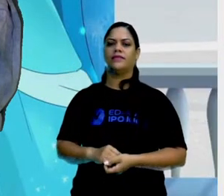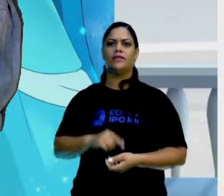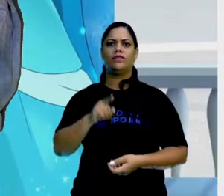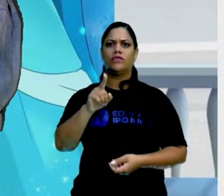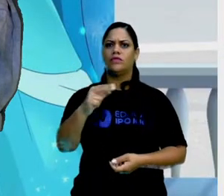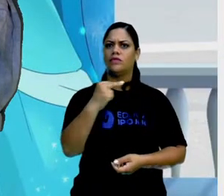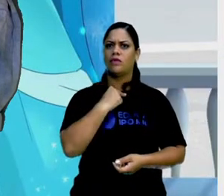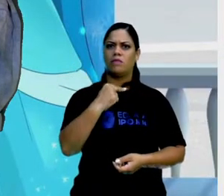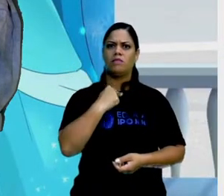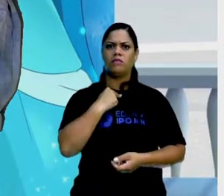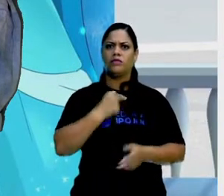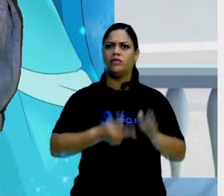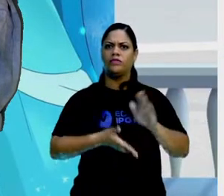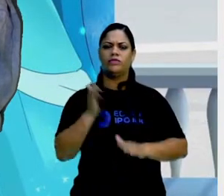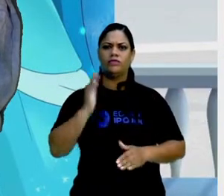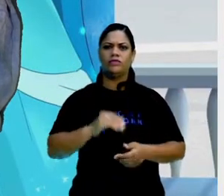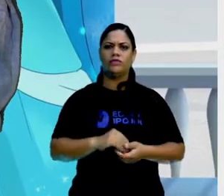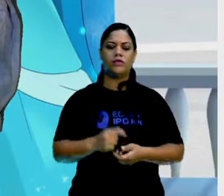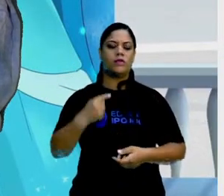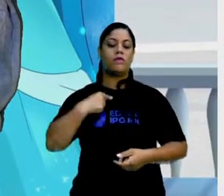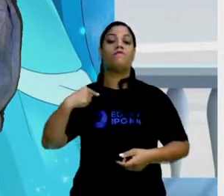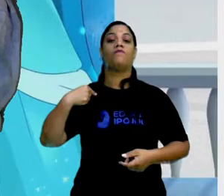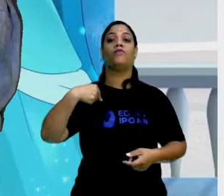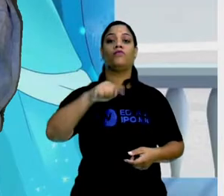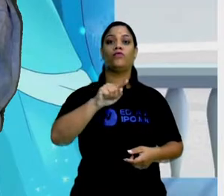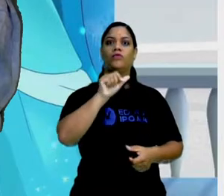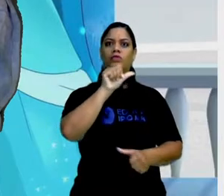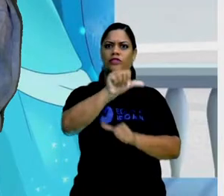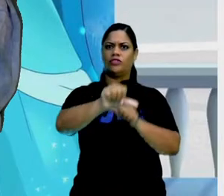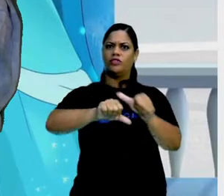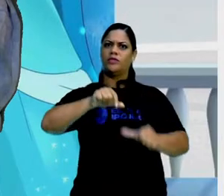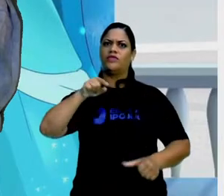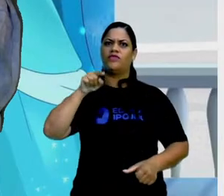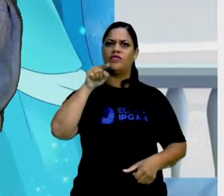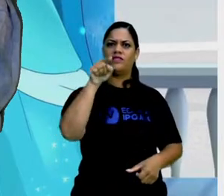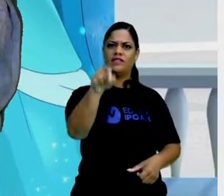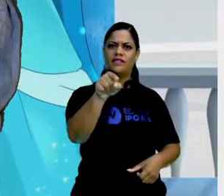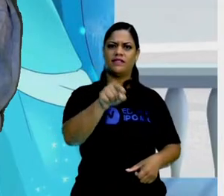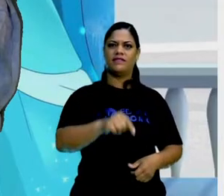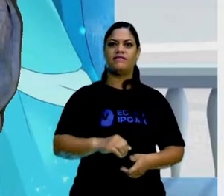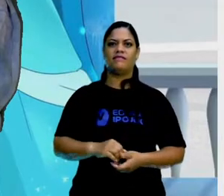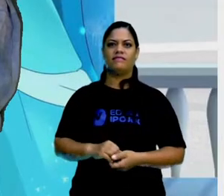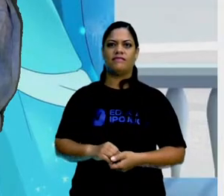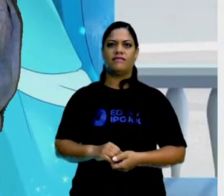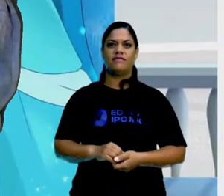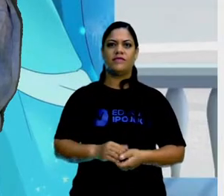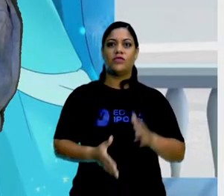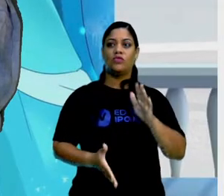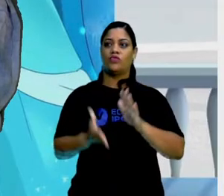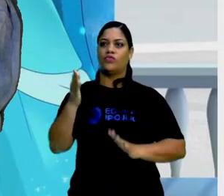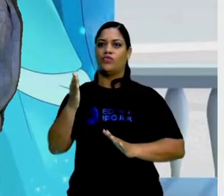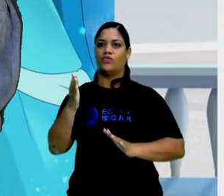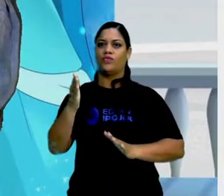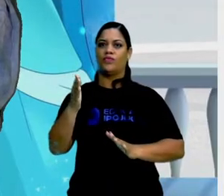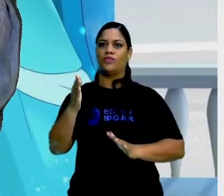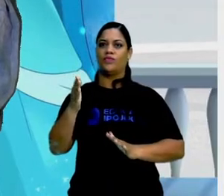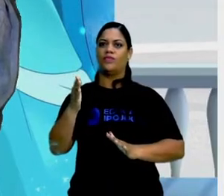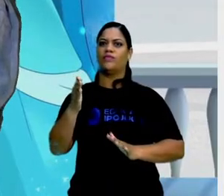Você não vai a lugar nenhum. Eu vou transformar você em estátua de